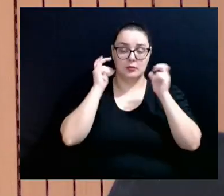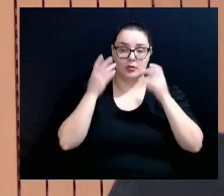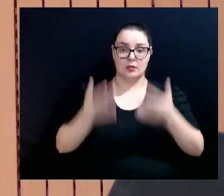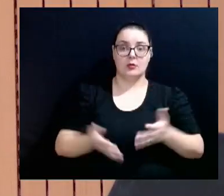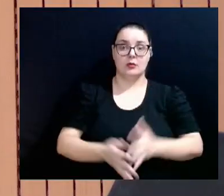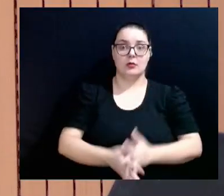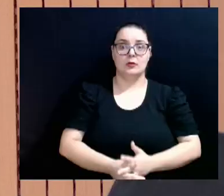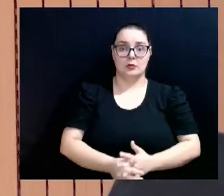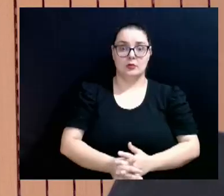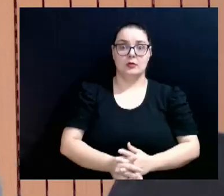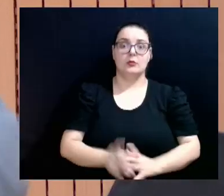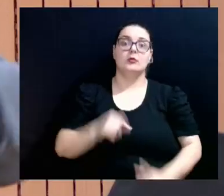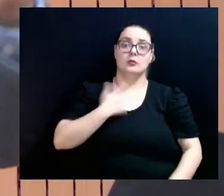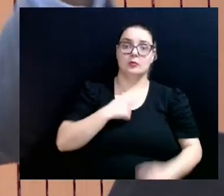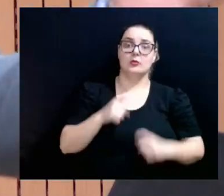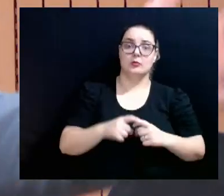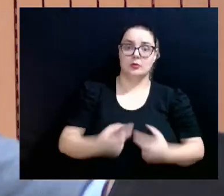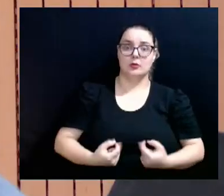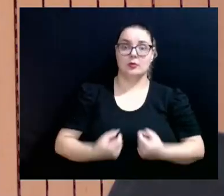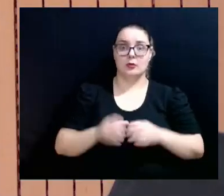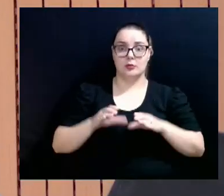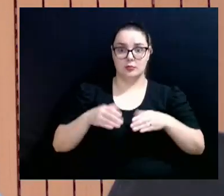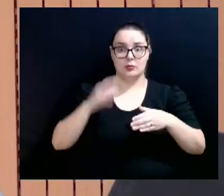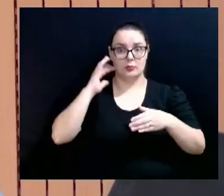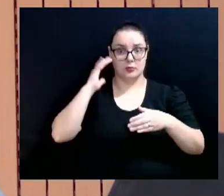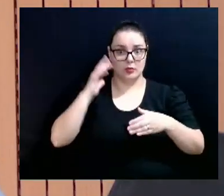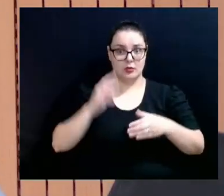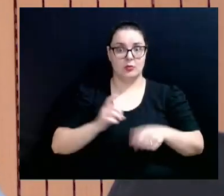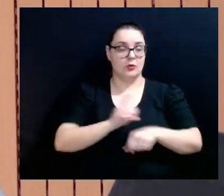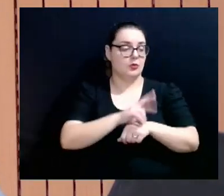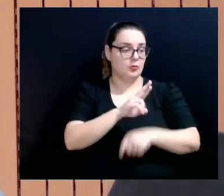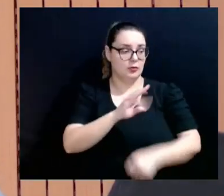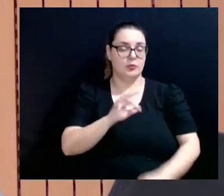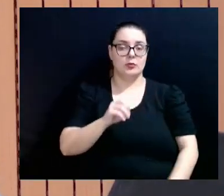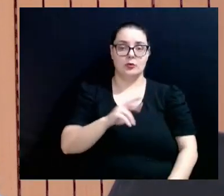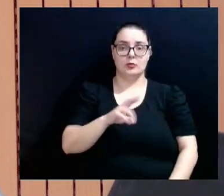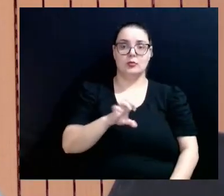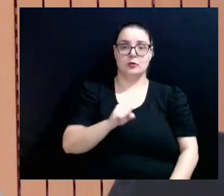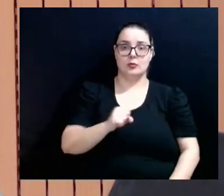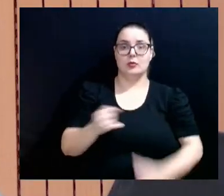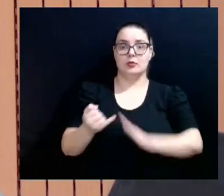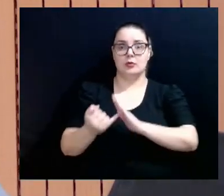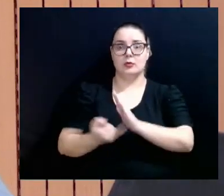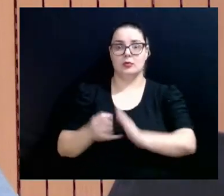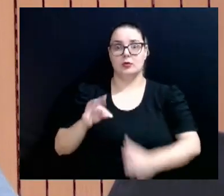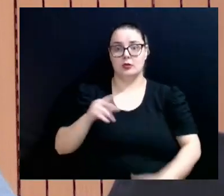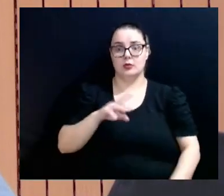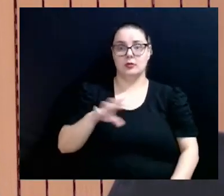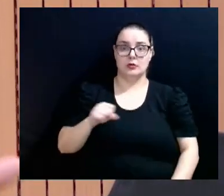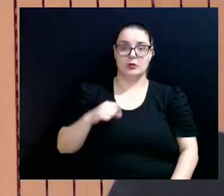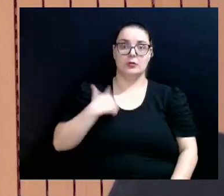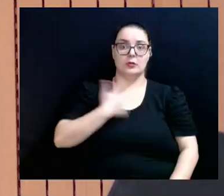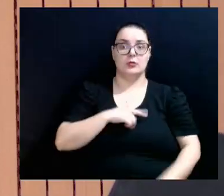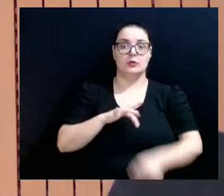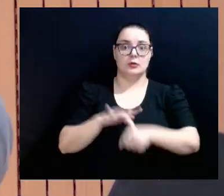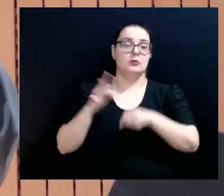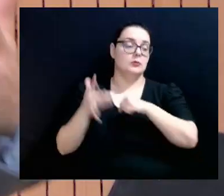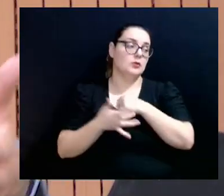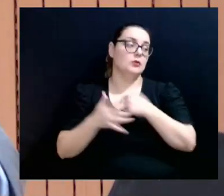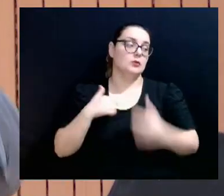médicos oncologistas do Grupo Sonho, como o Dr. Torres, também do Instituto Torres, nós temos as nossas redes sociais, em que a